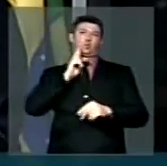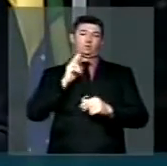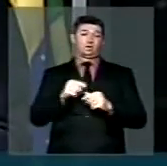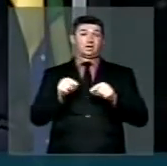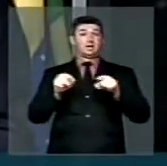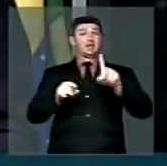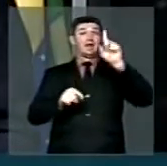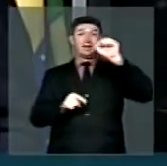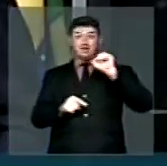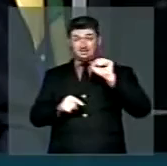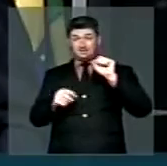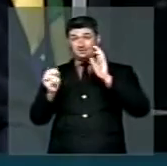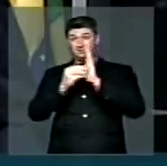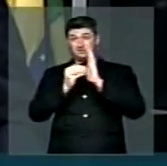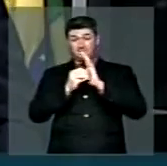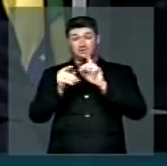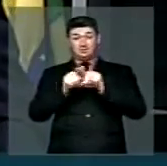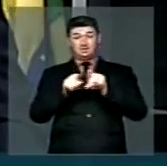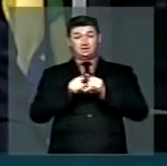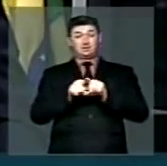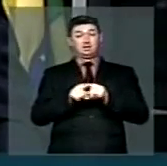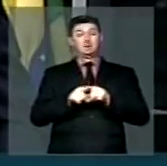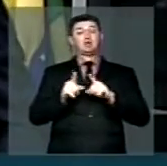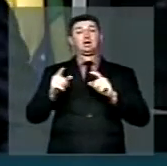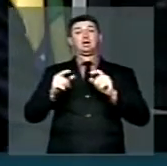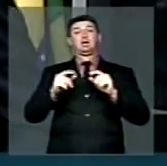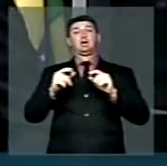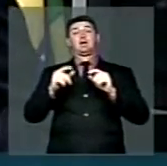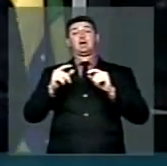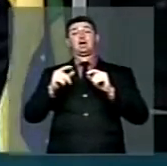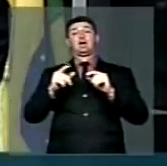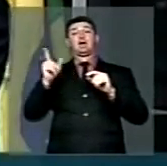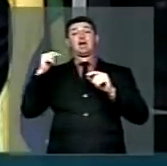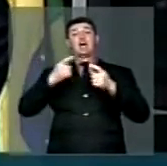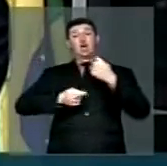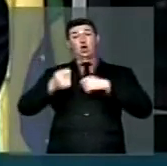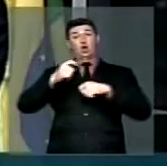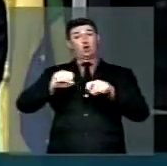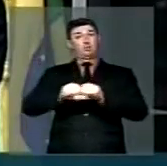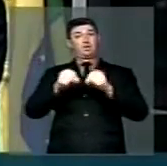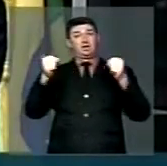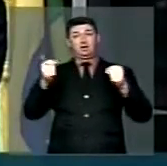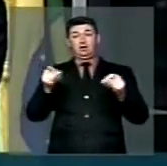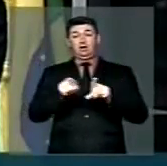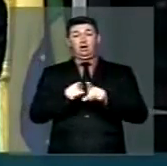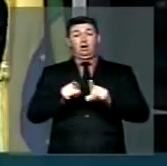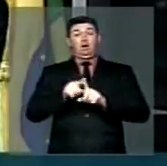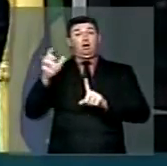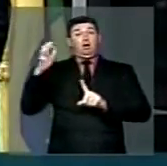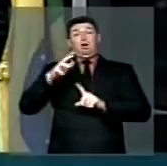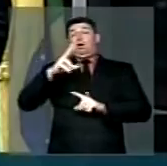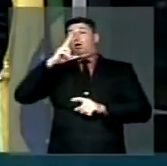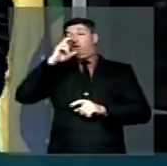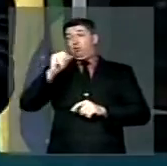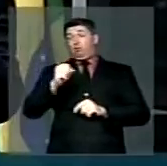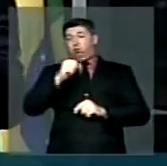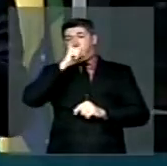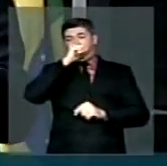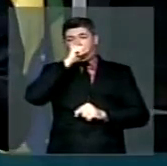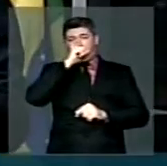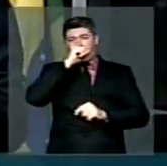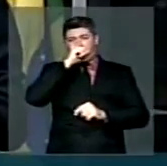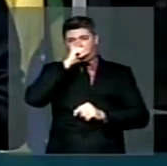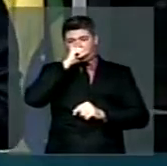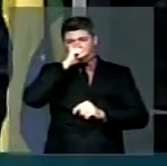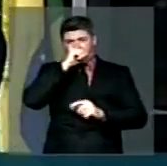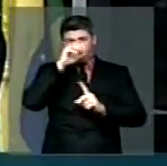sem se falar, senhor presidente, no abalo da economia, que ela é um efeito dominó que reflete em